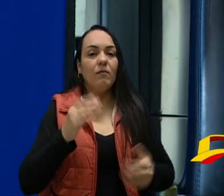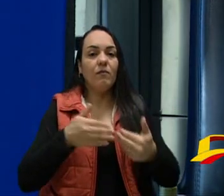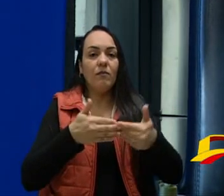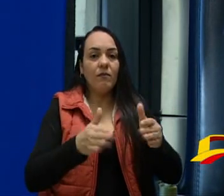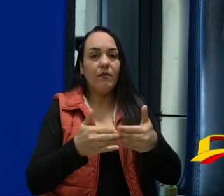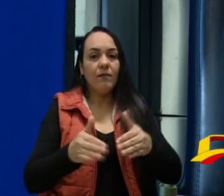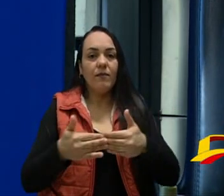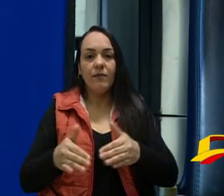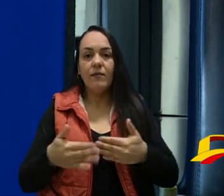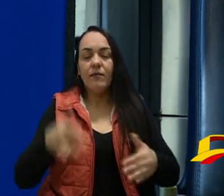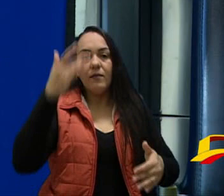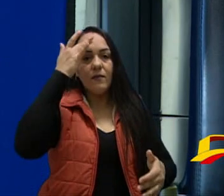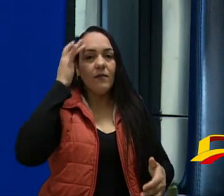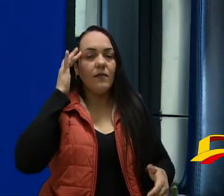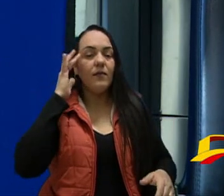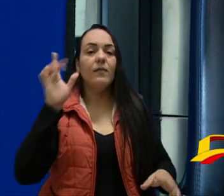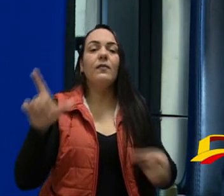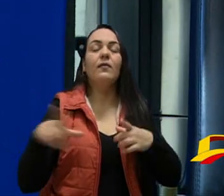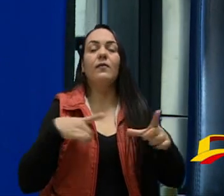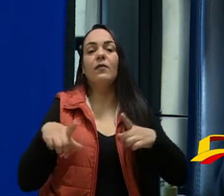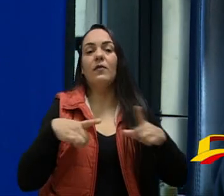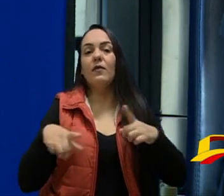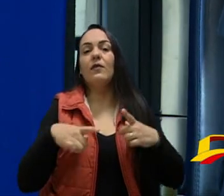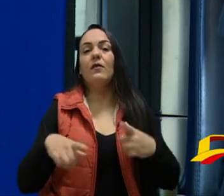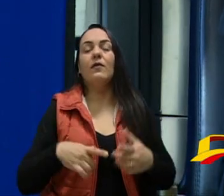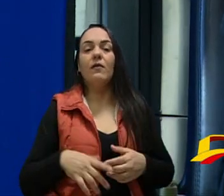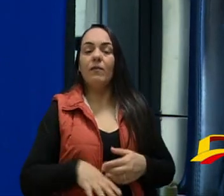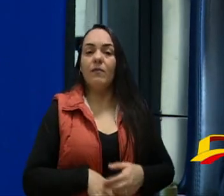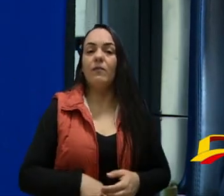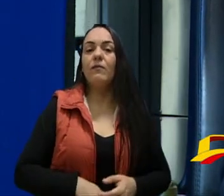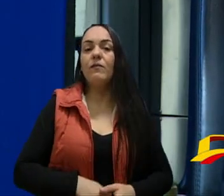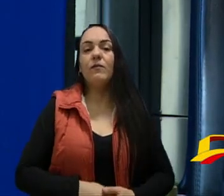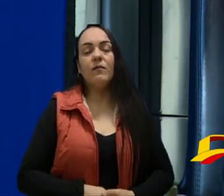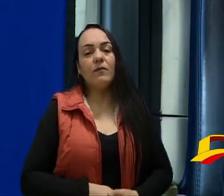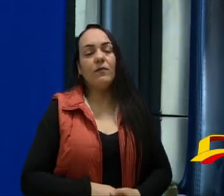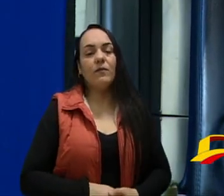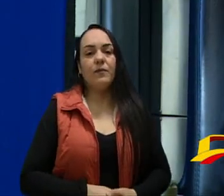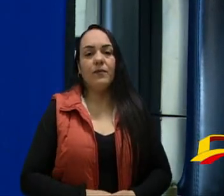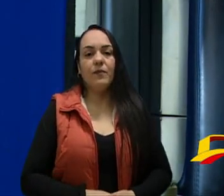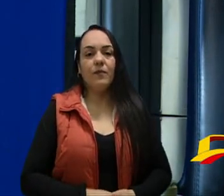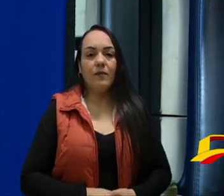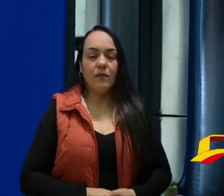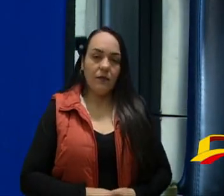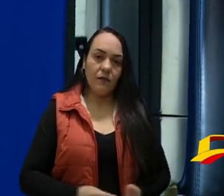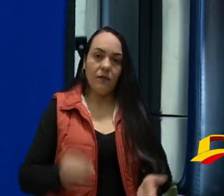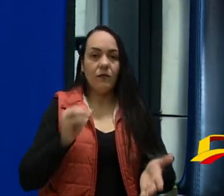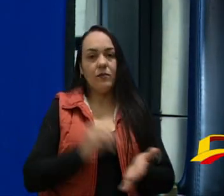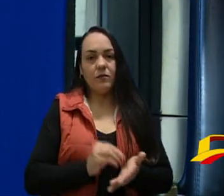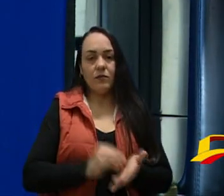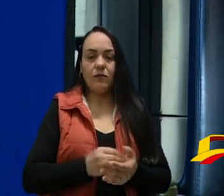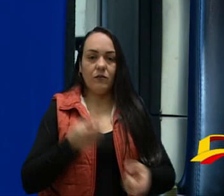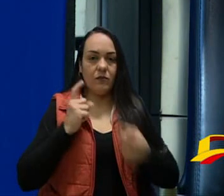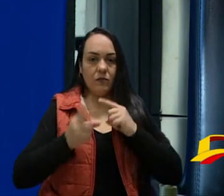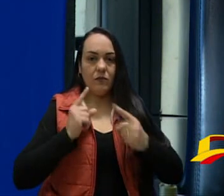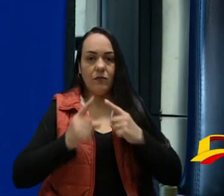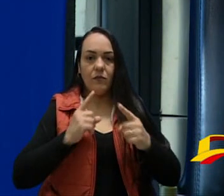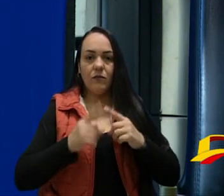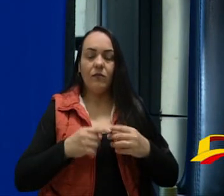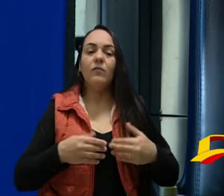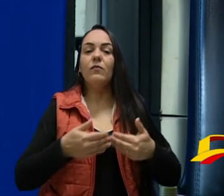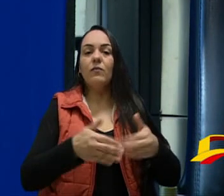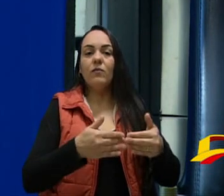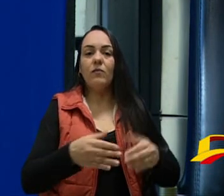dá dos serviços se eu não me engano dentro dessa discussão da